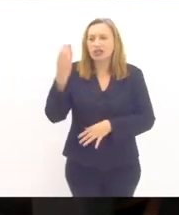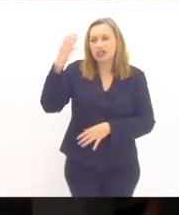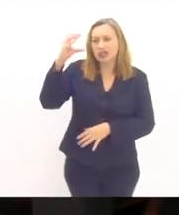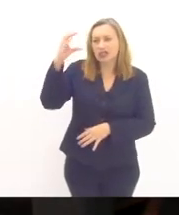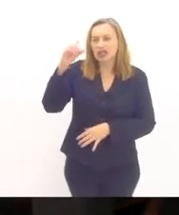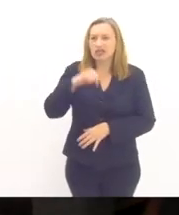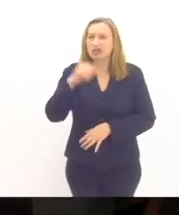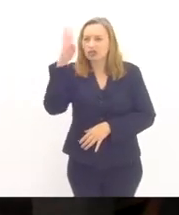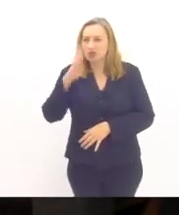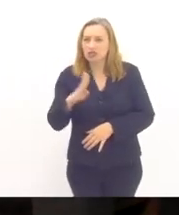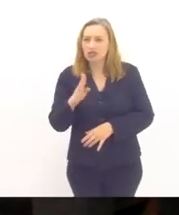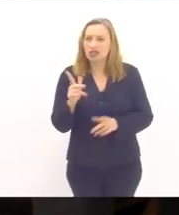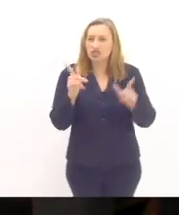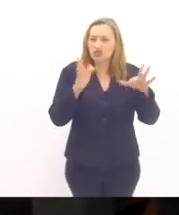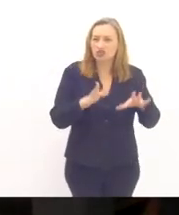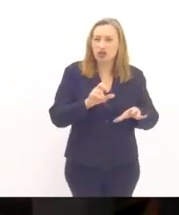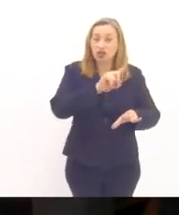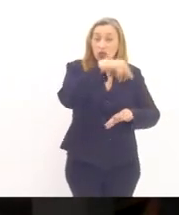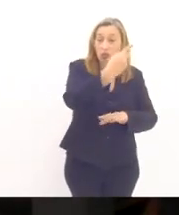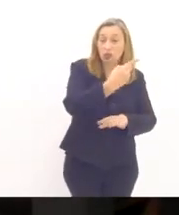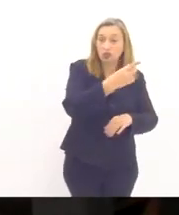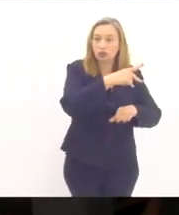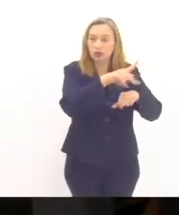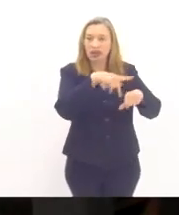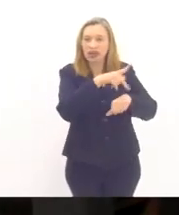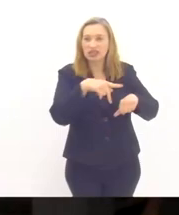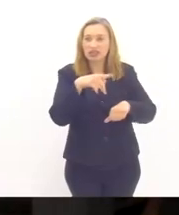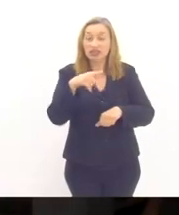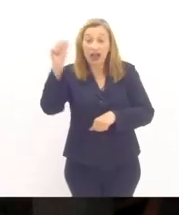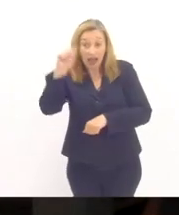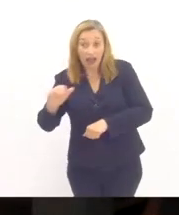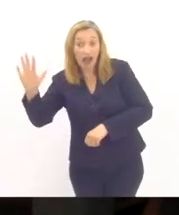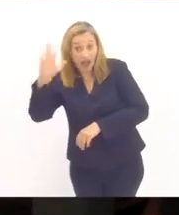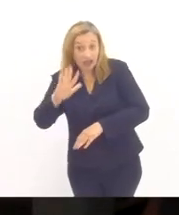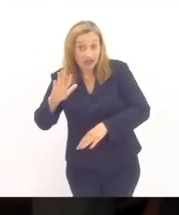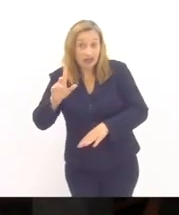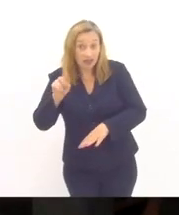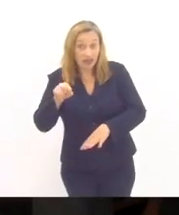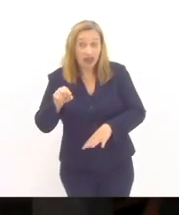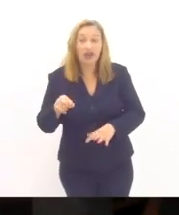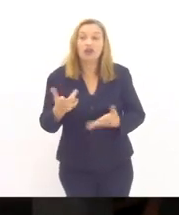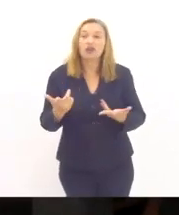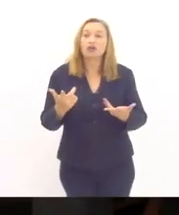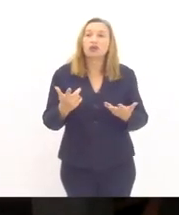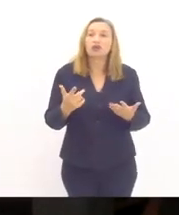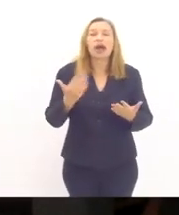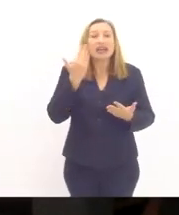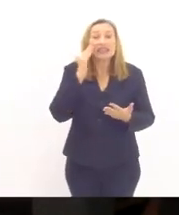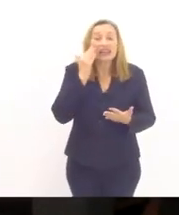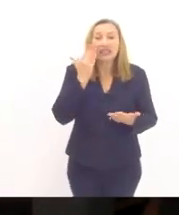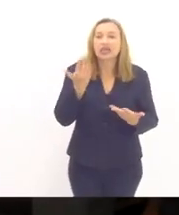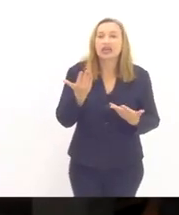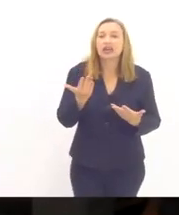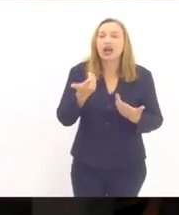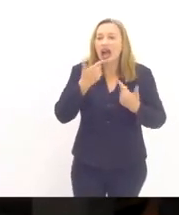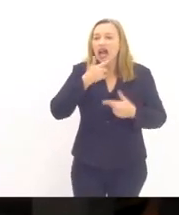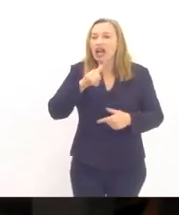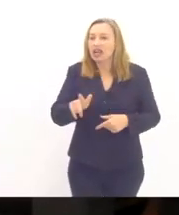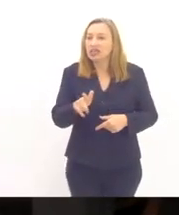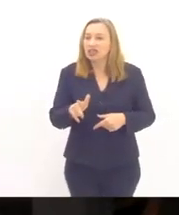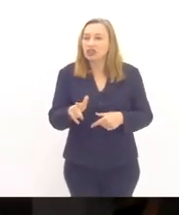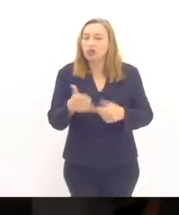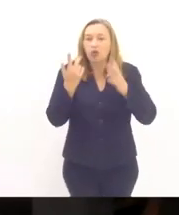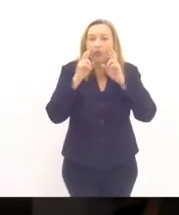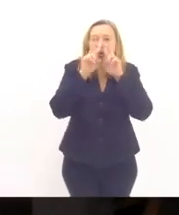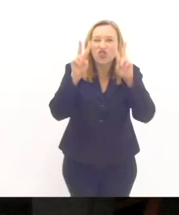é diferente da forma de fazer ciência em um país da Ásia, né? Isso leva a gente a compreender A língua como uma forma de